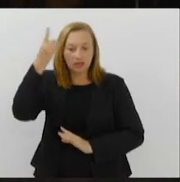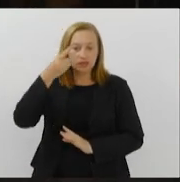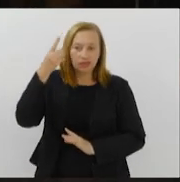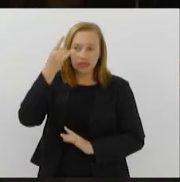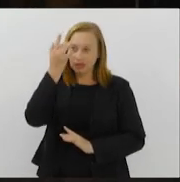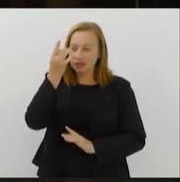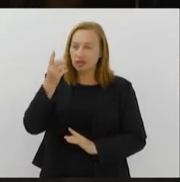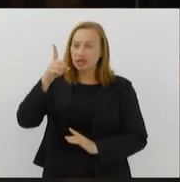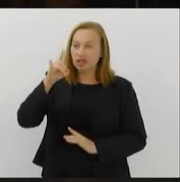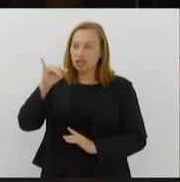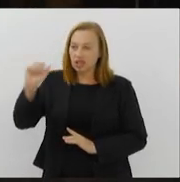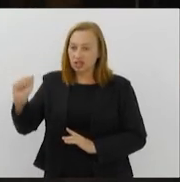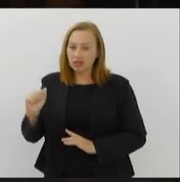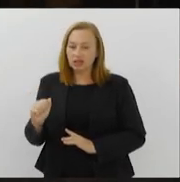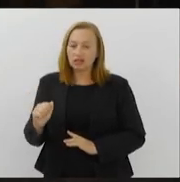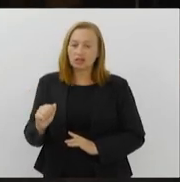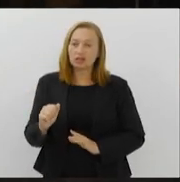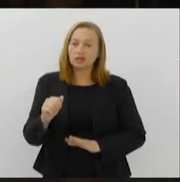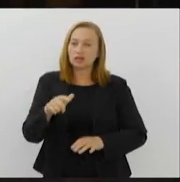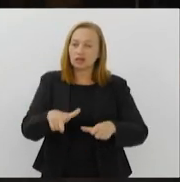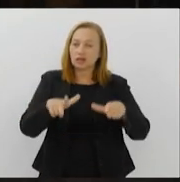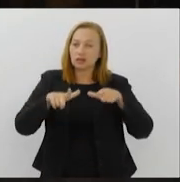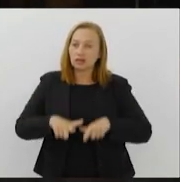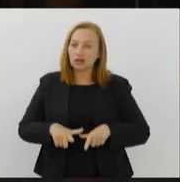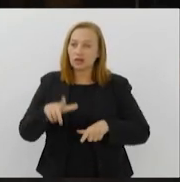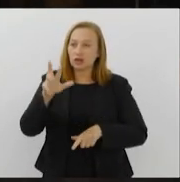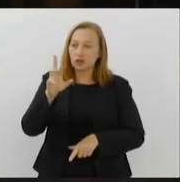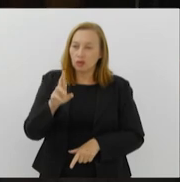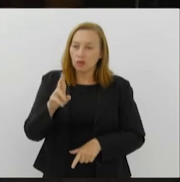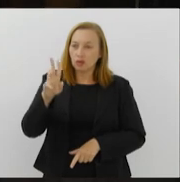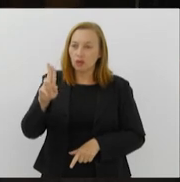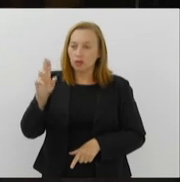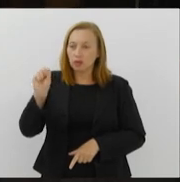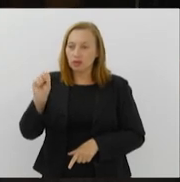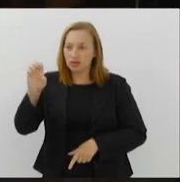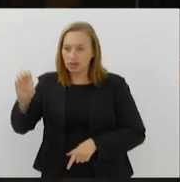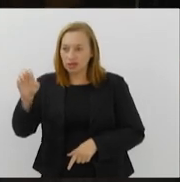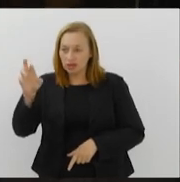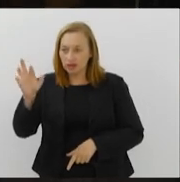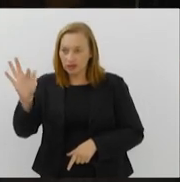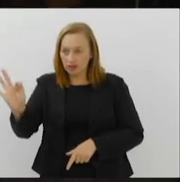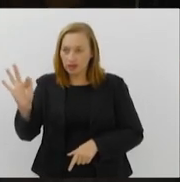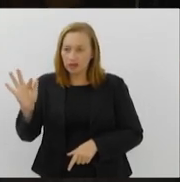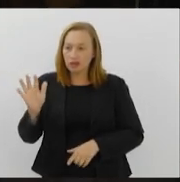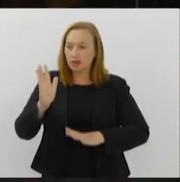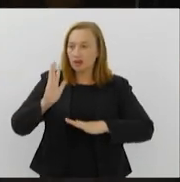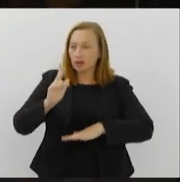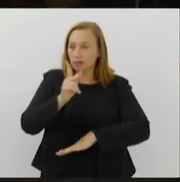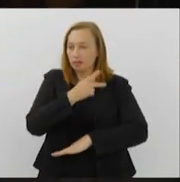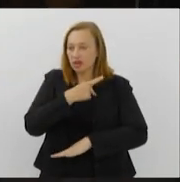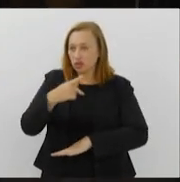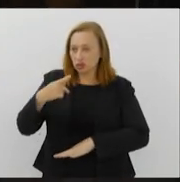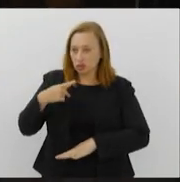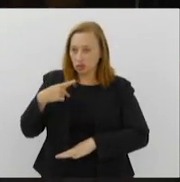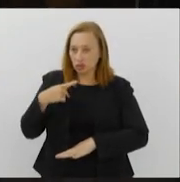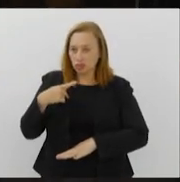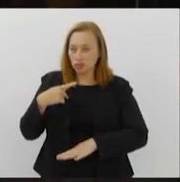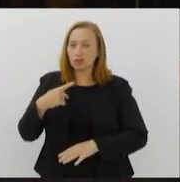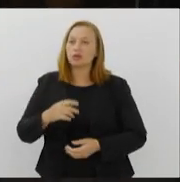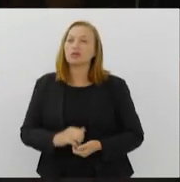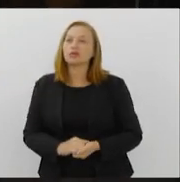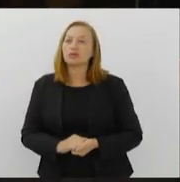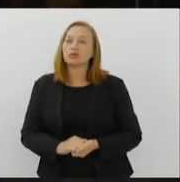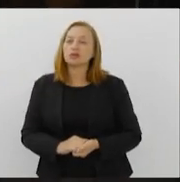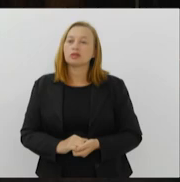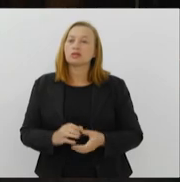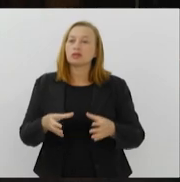Armelau, que concede o diploma Russo Philip Scheldt ao pastor Sebastião Vieira de Aguiar. Parecer das comissões, normas